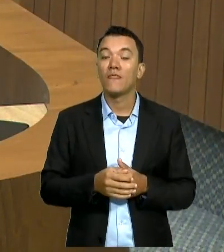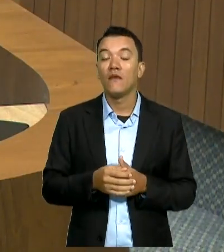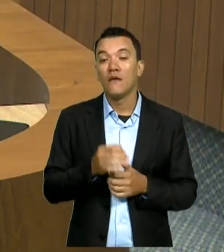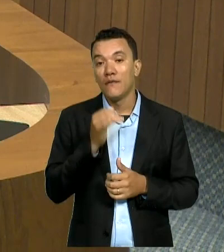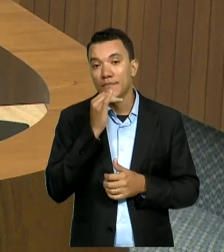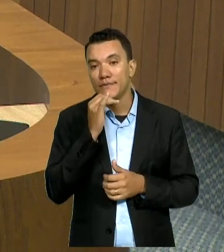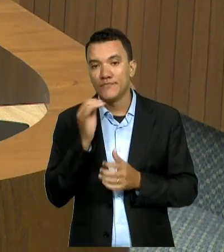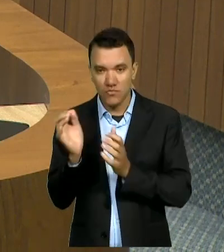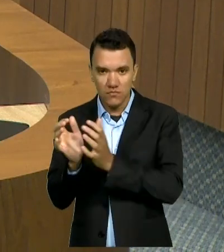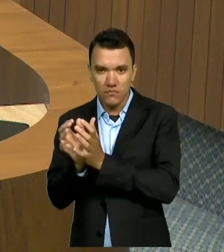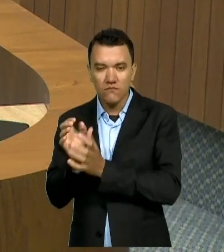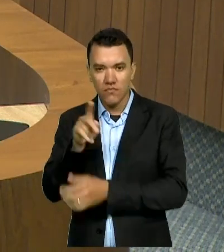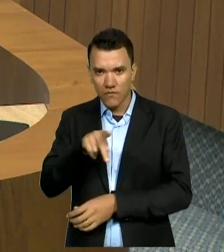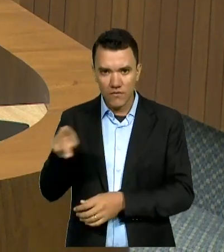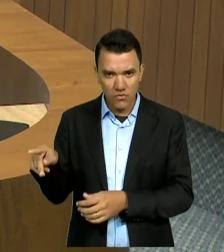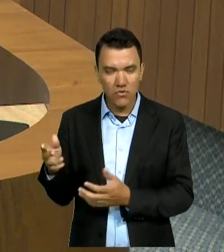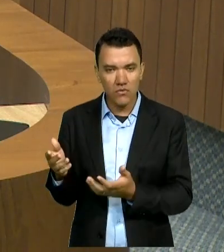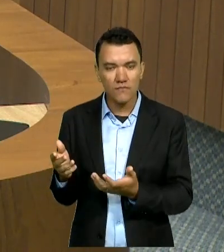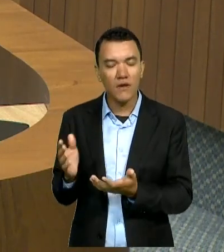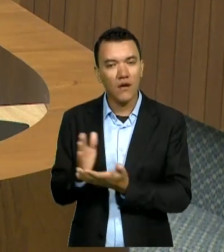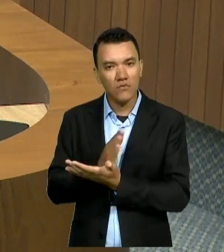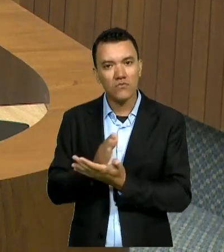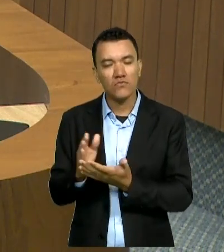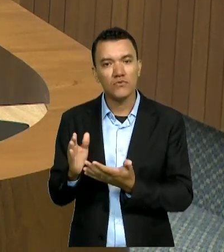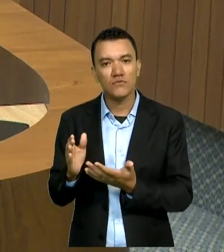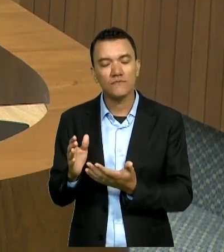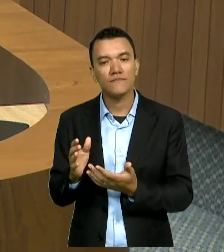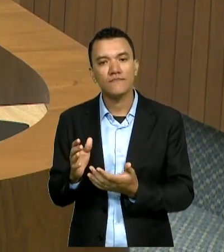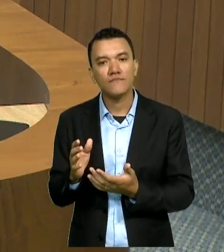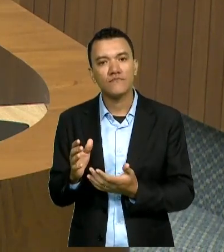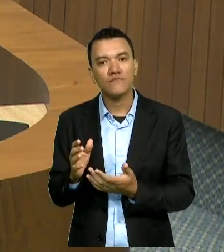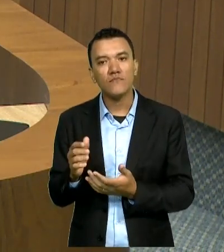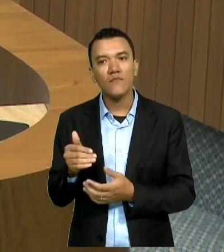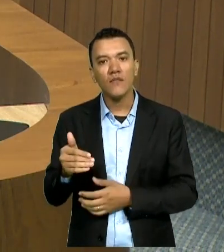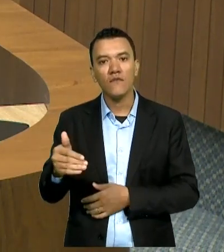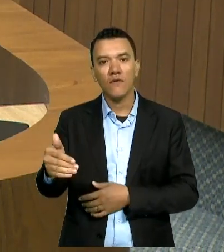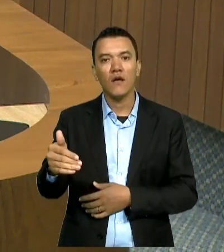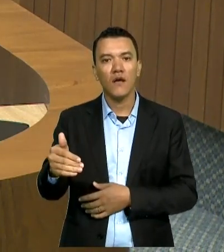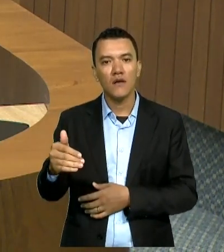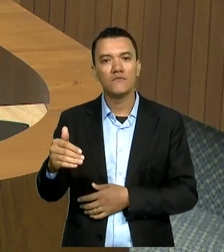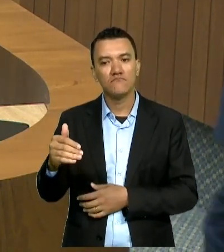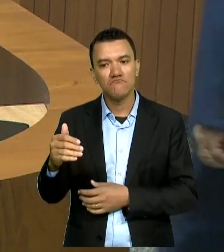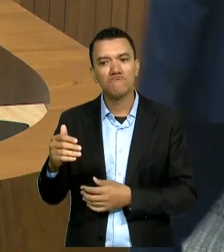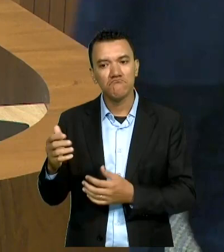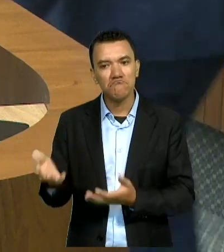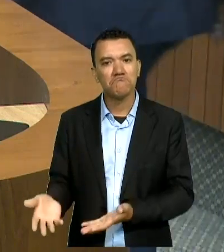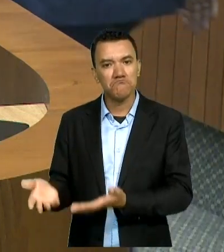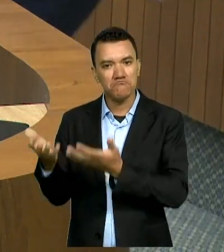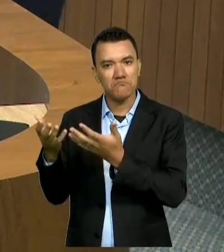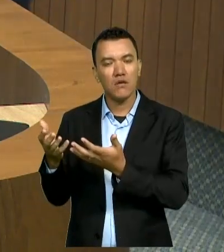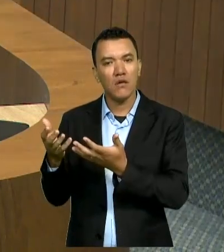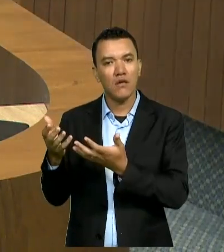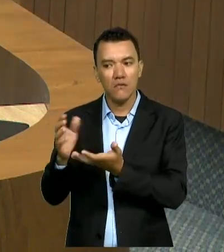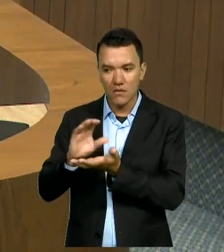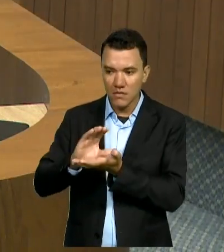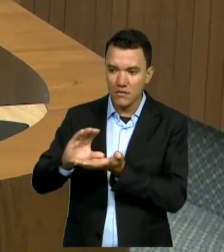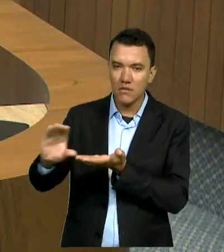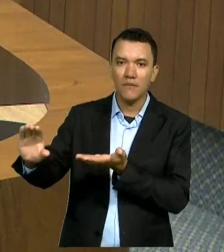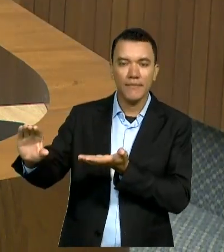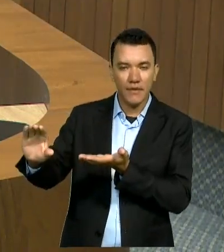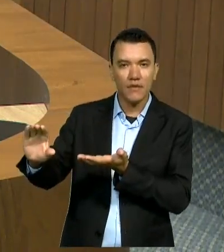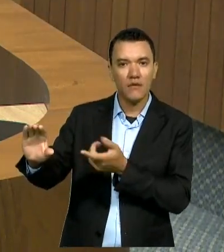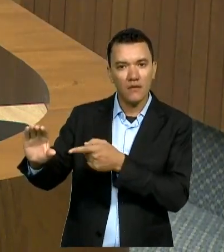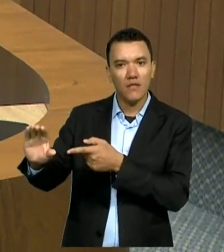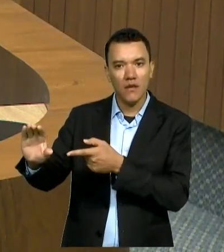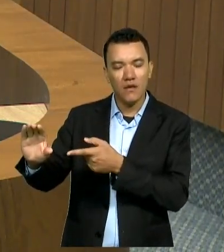Ariston, que em alguns dias irão ser reconhecidos, irão receber a sua